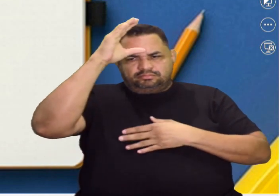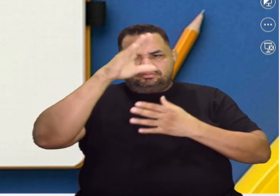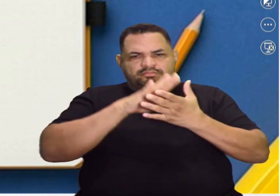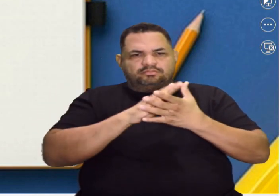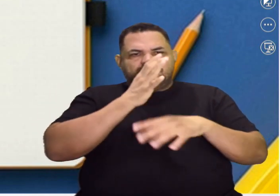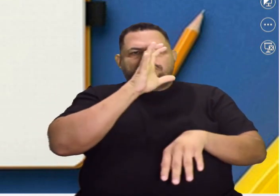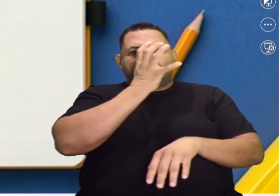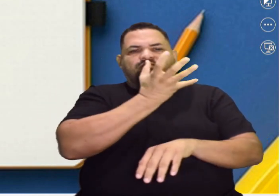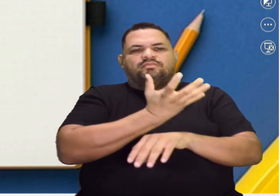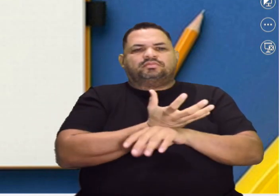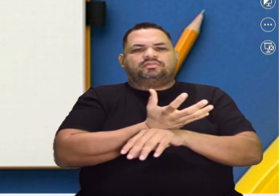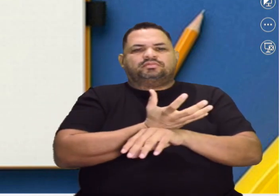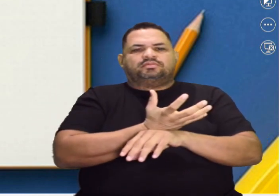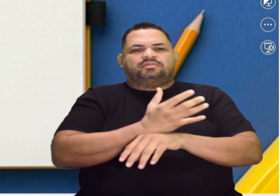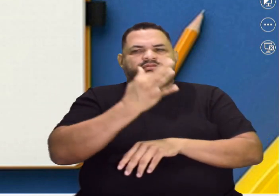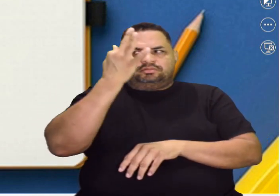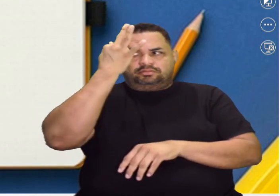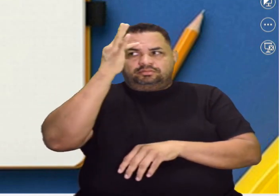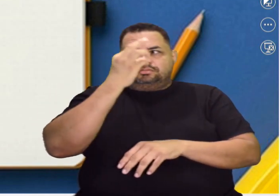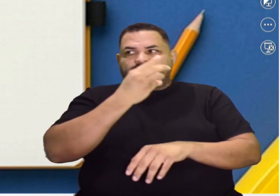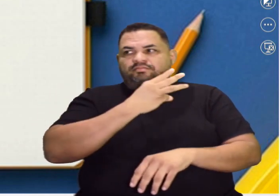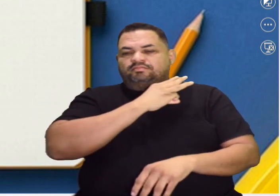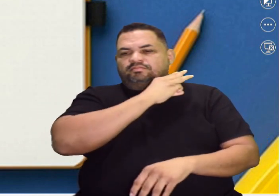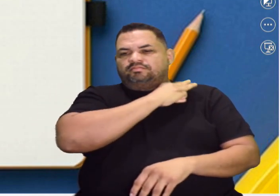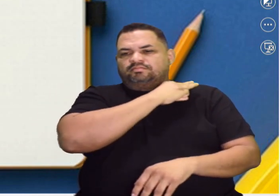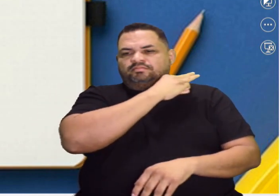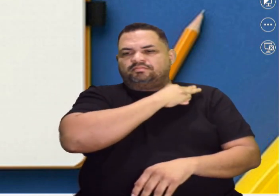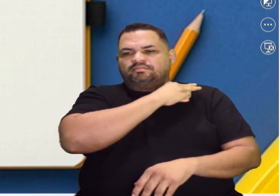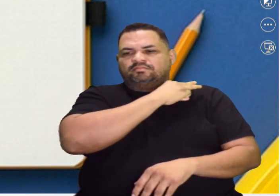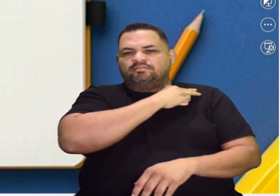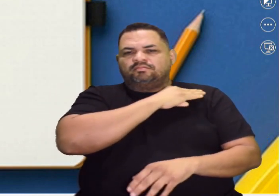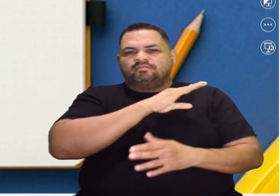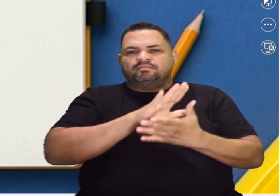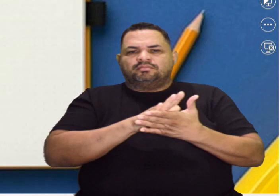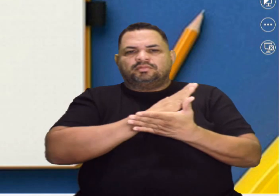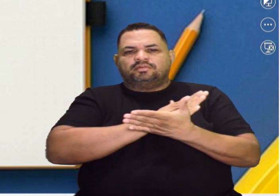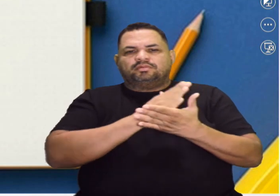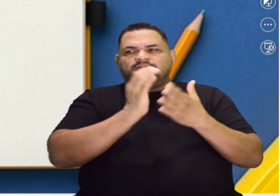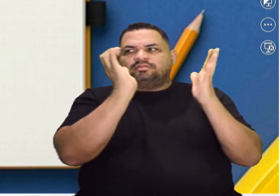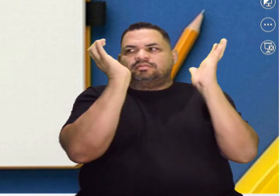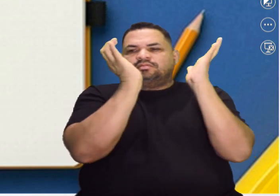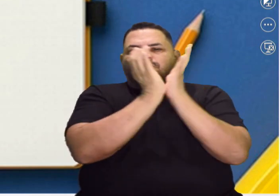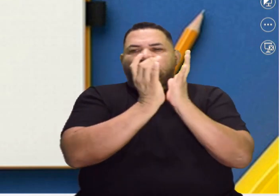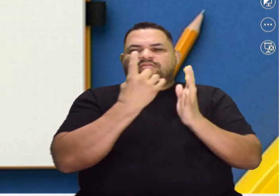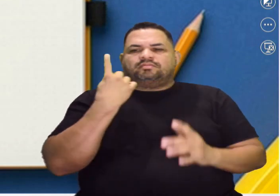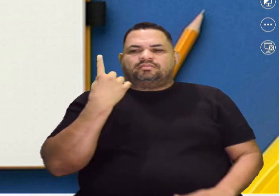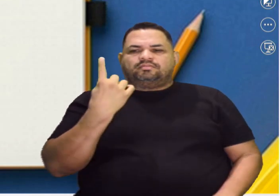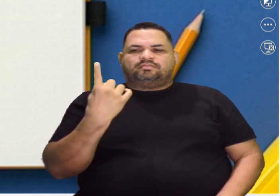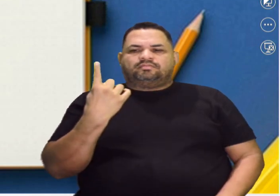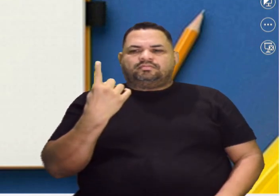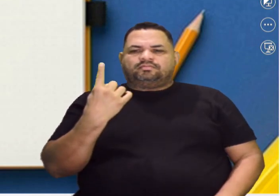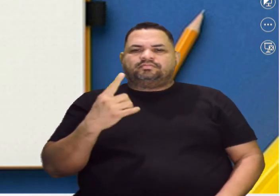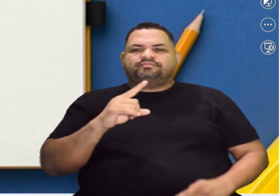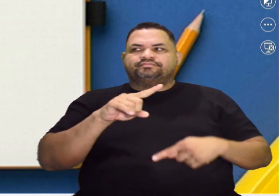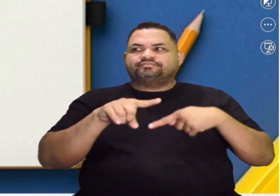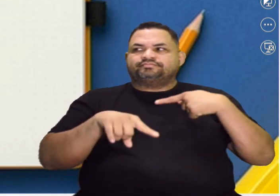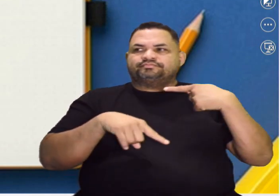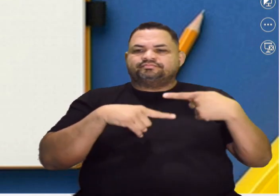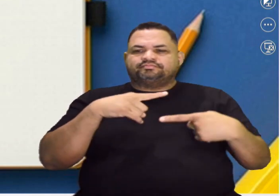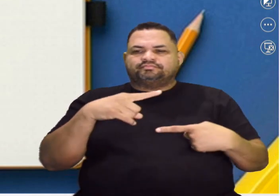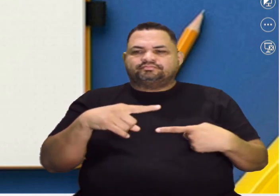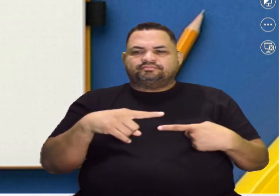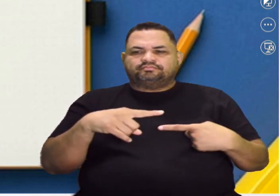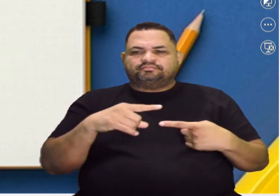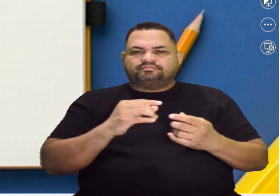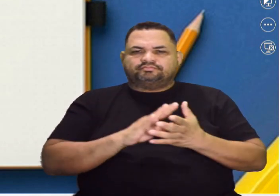do componente curricular de filosofia do terceiro ano. Aqui nós estamos já iniciando a unidade 1. Aí depois, em outro